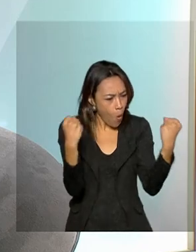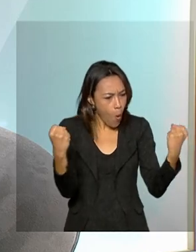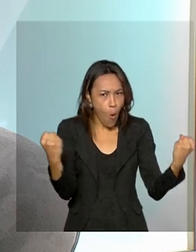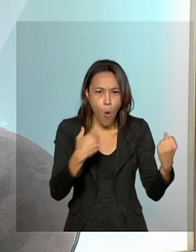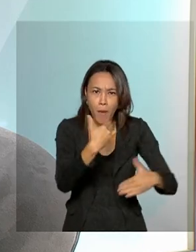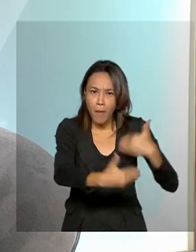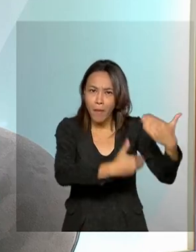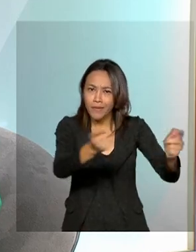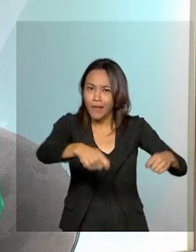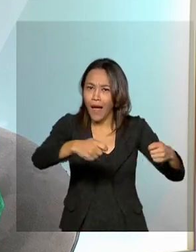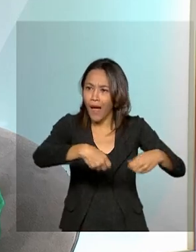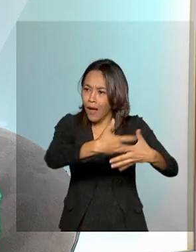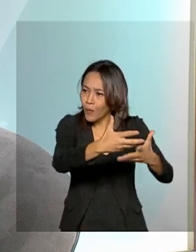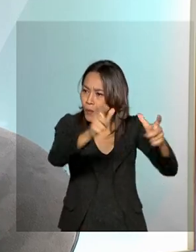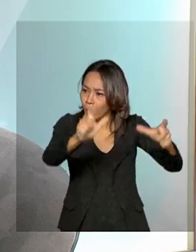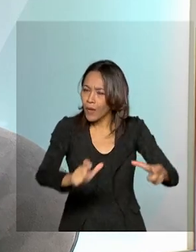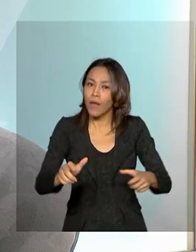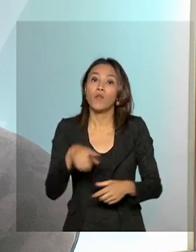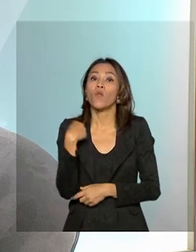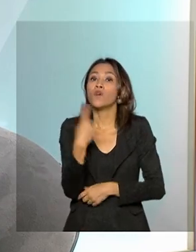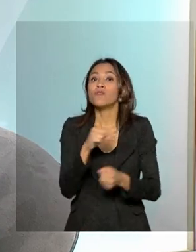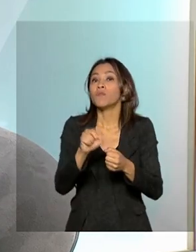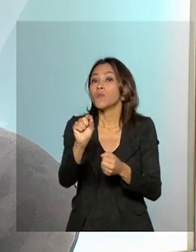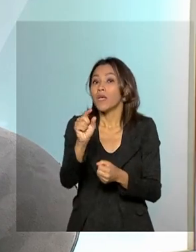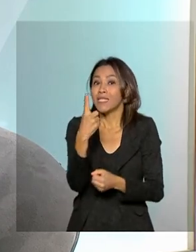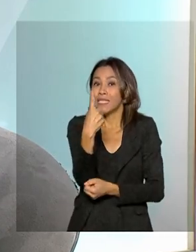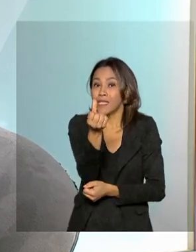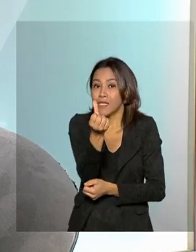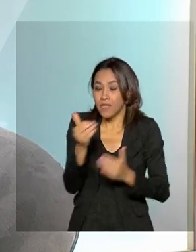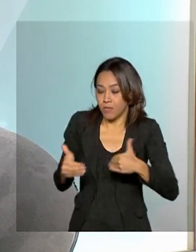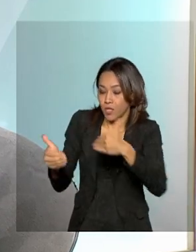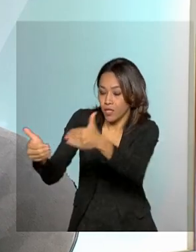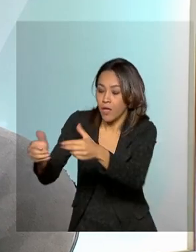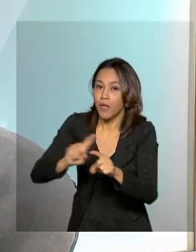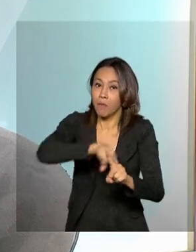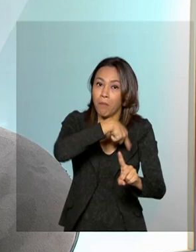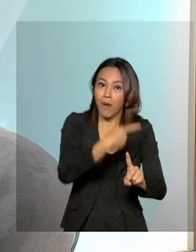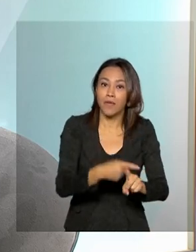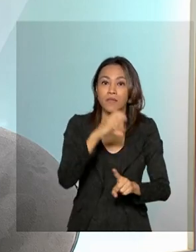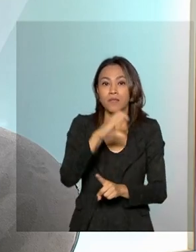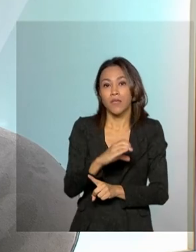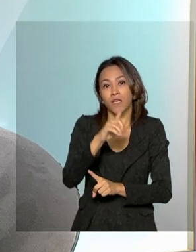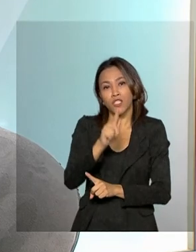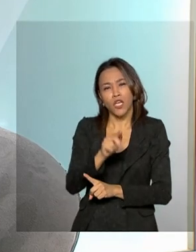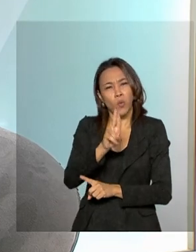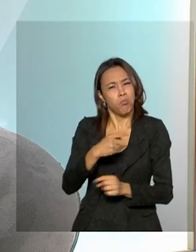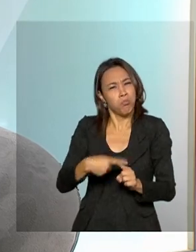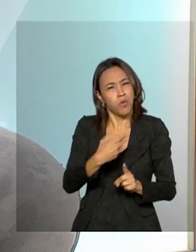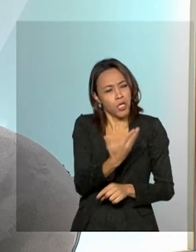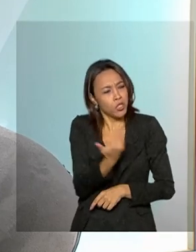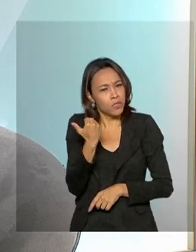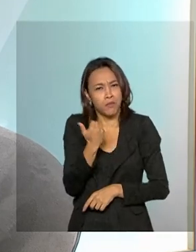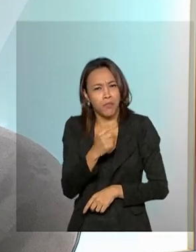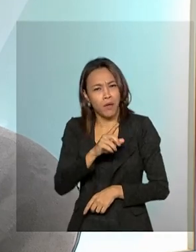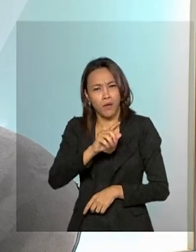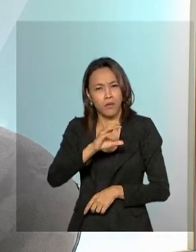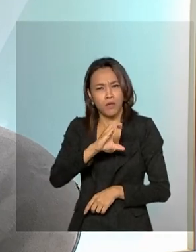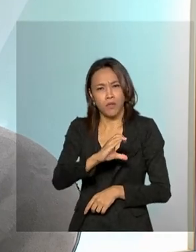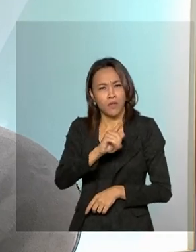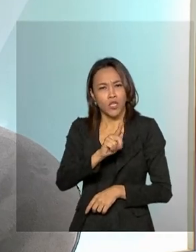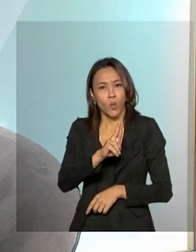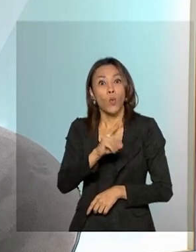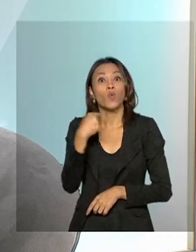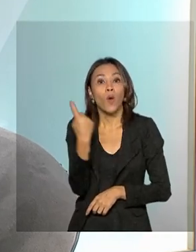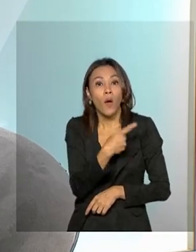que a gente fez? Nós reunimos 16 ministérios, mais a CGU. Por que a CGU? Nós queremos modernizar